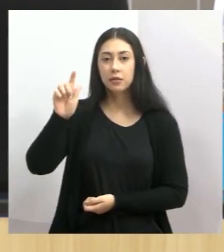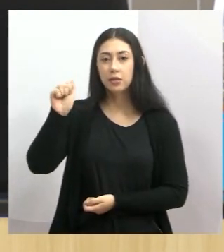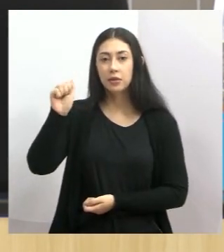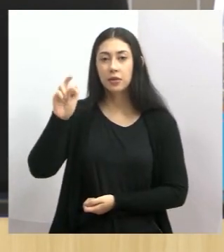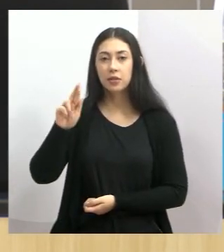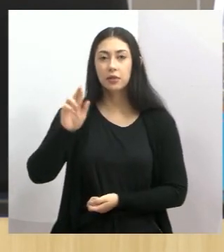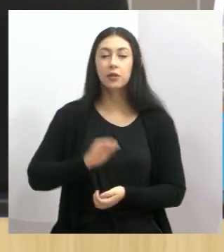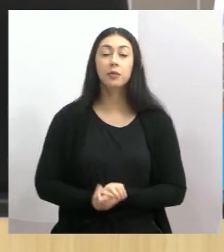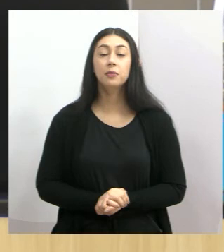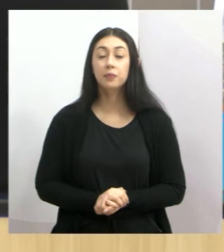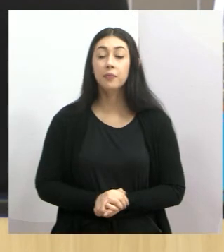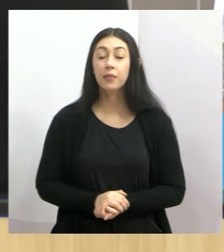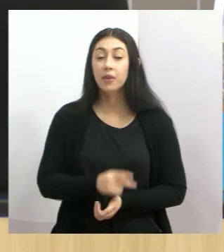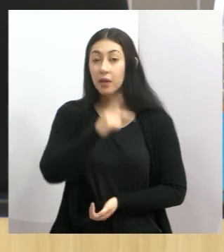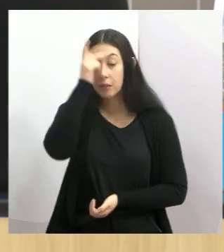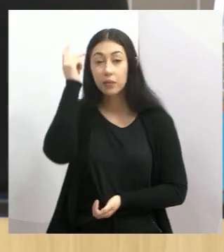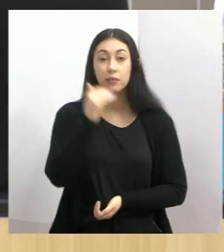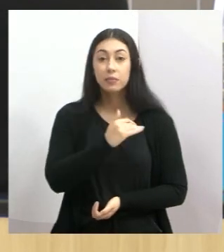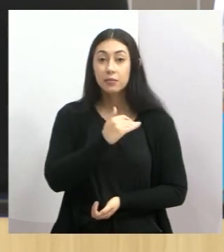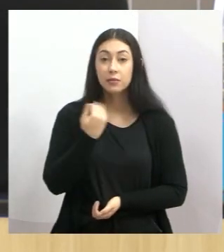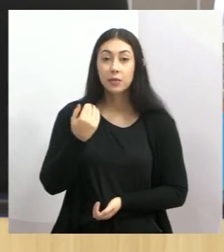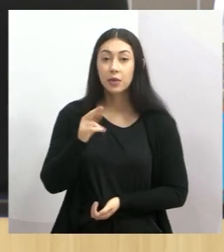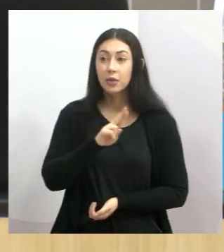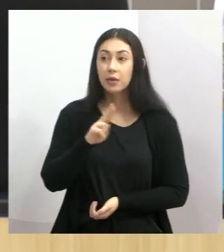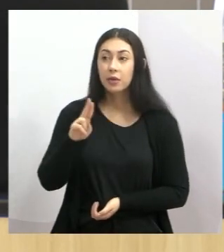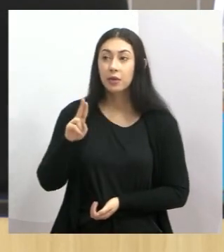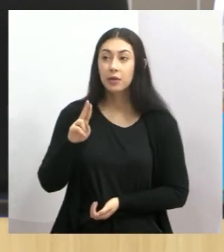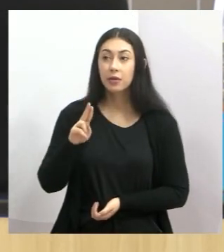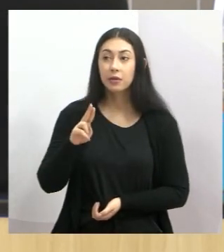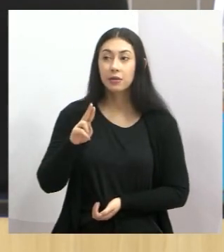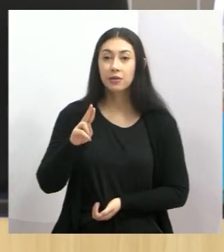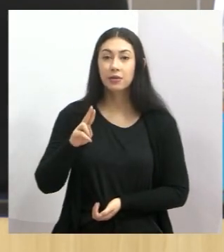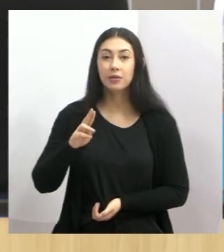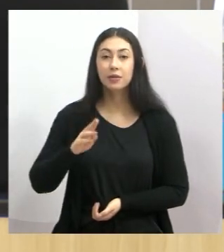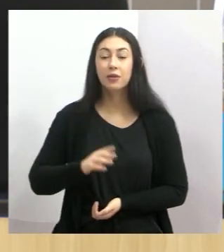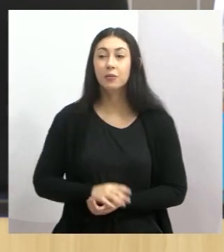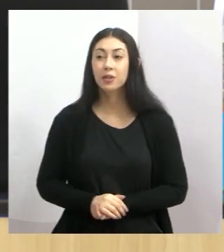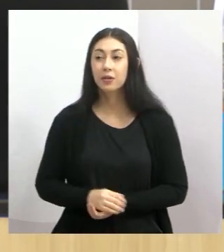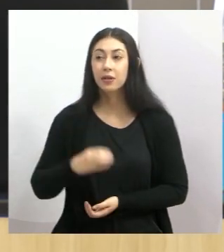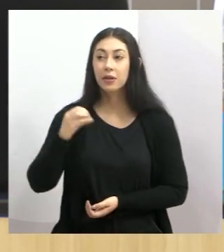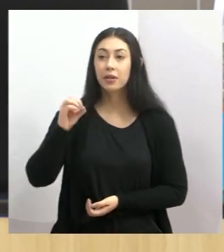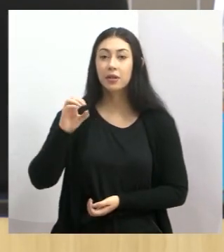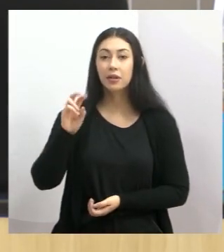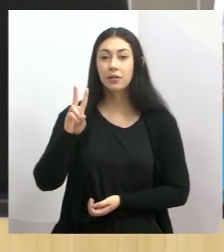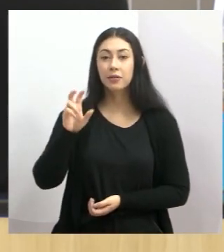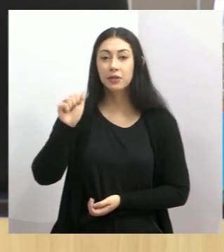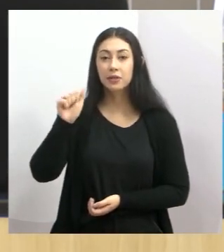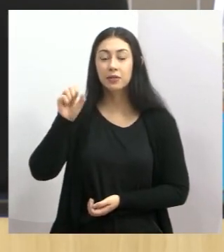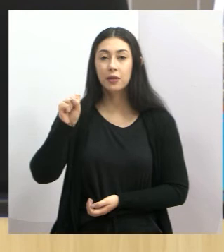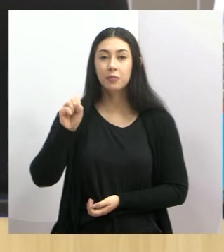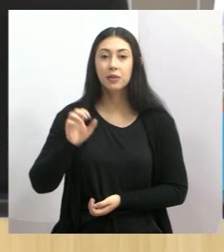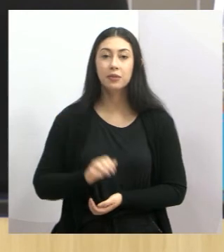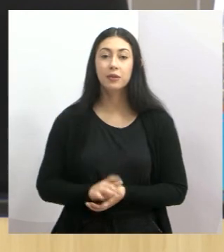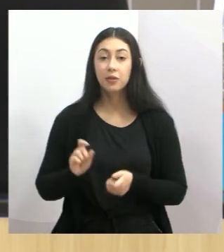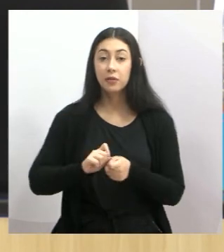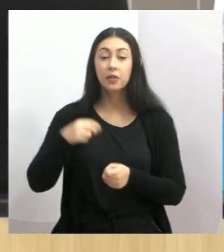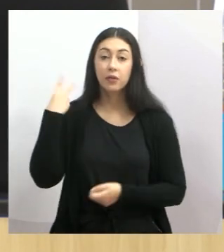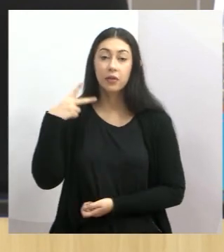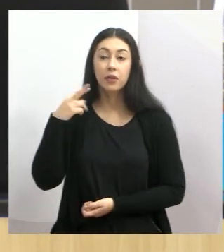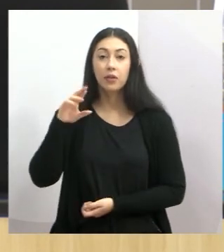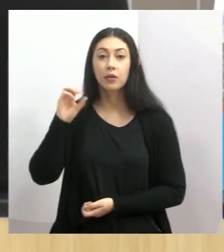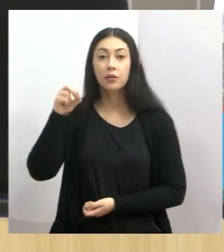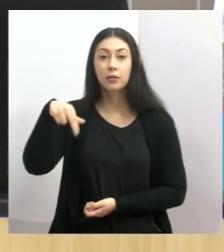voto de pesar pelo falecimento de Bruno Covas Lopes prefeito de São Paulo voto formulada pelos vereadores